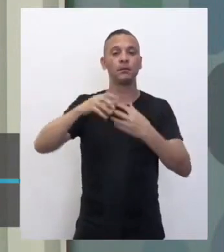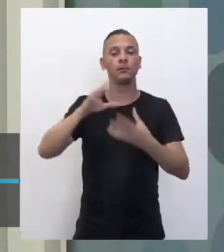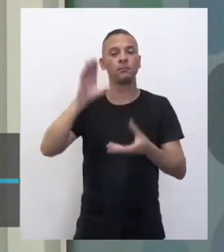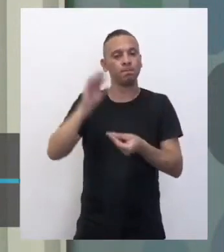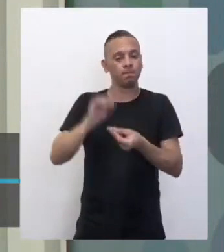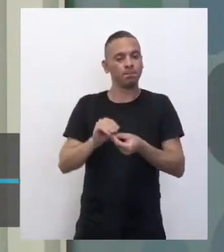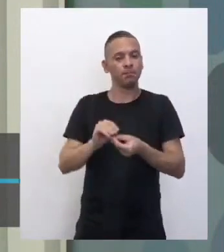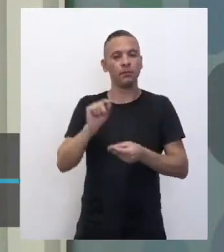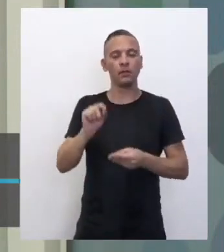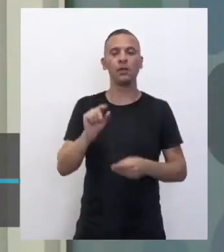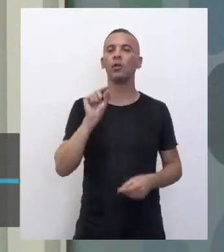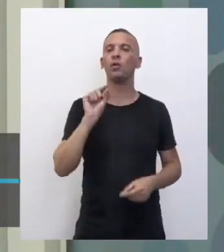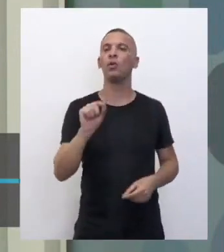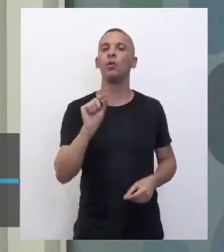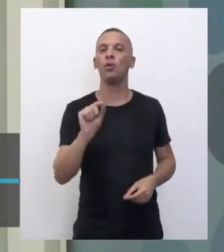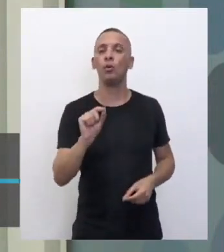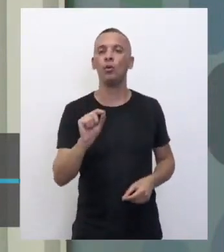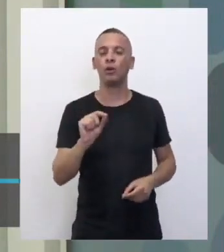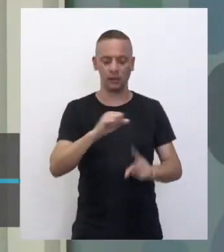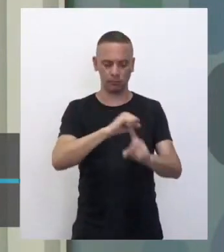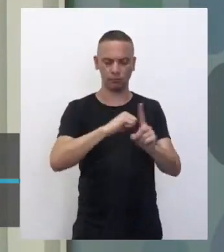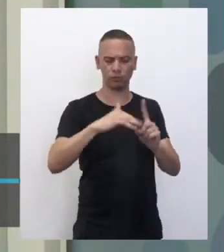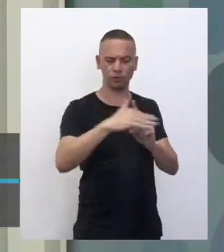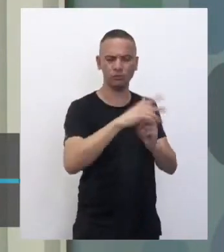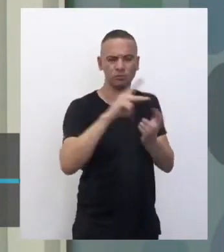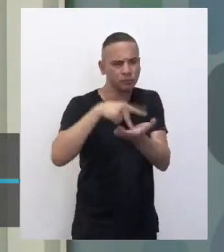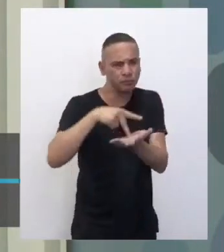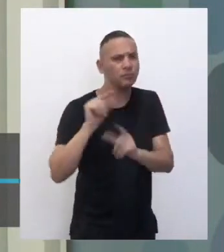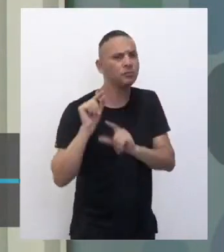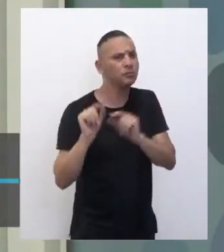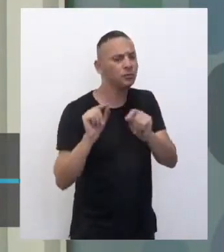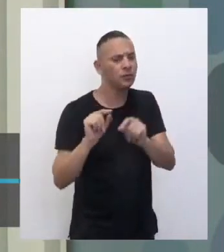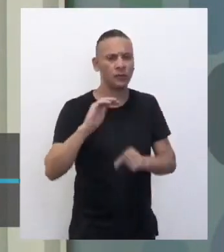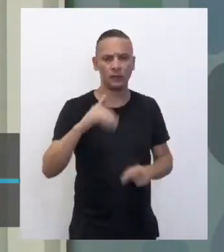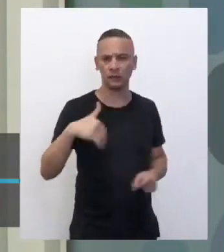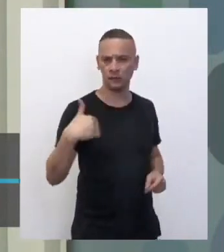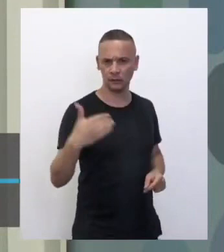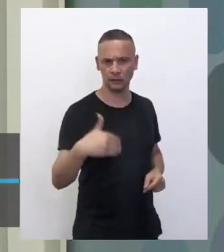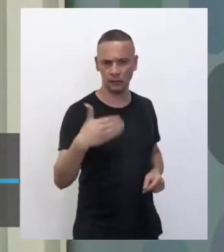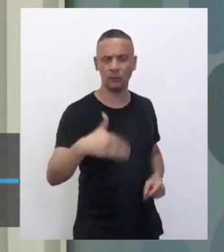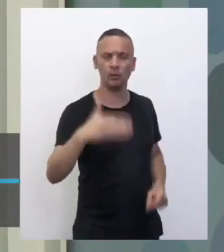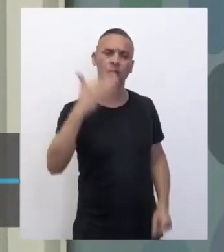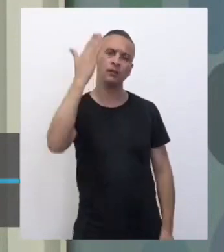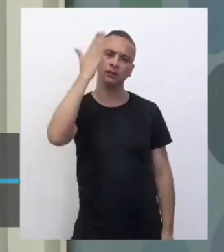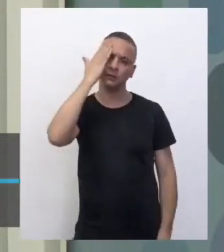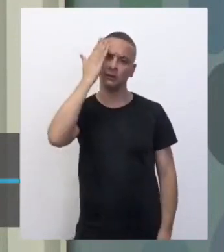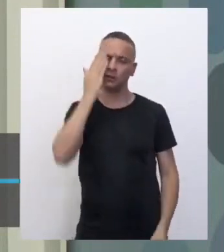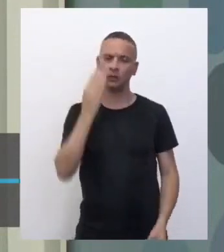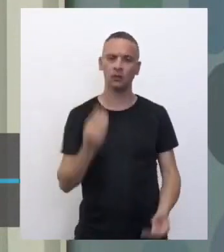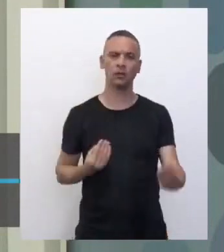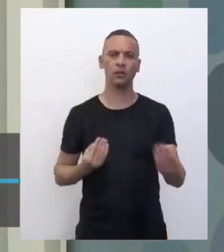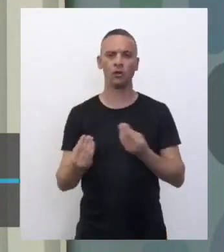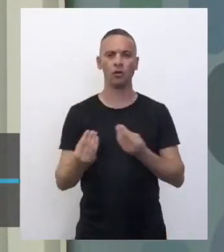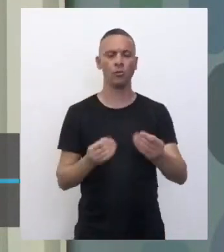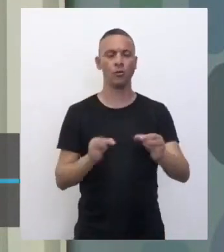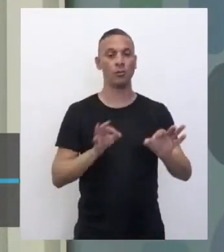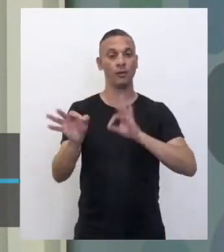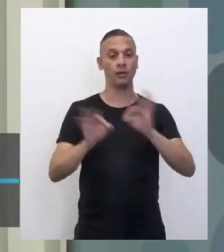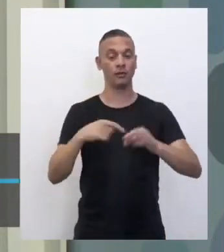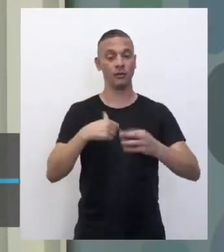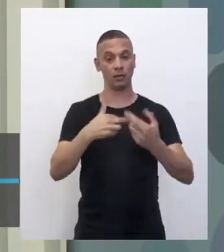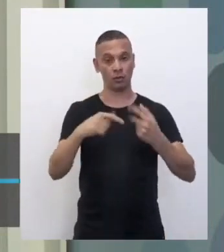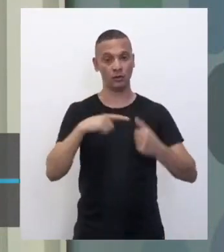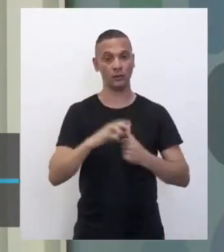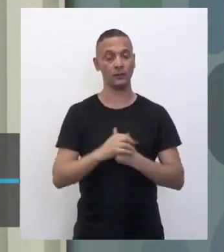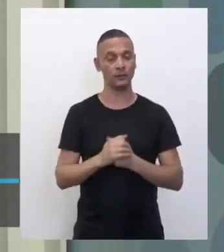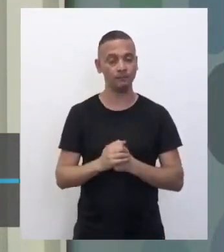aqui sobre o que é realidade social, para a partir disso a gente entender como a gente pode planejar ações então. Né? A